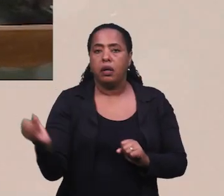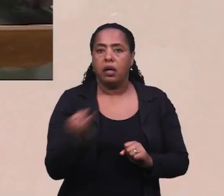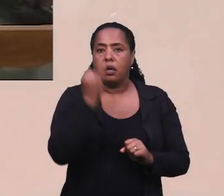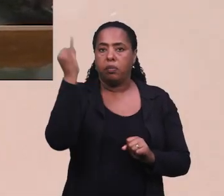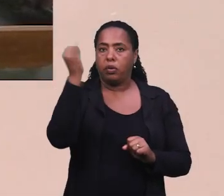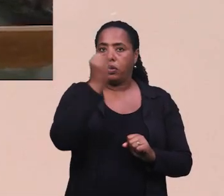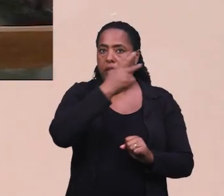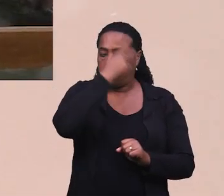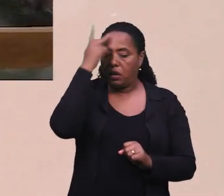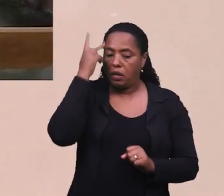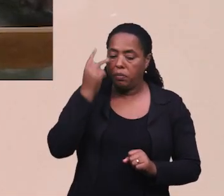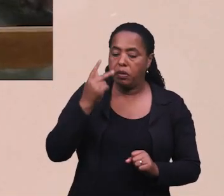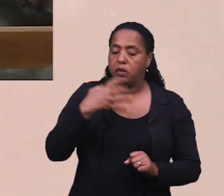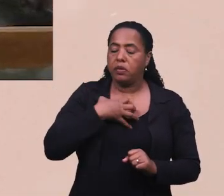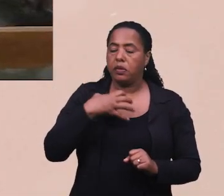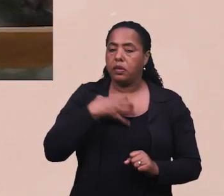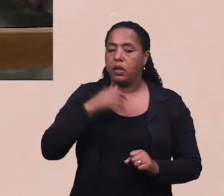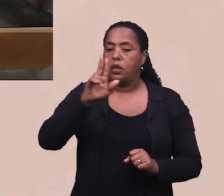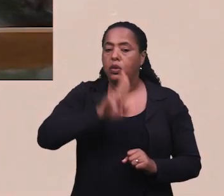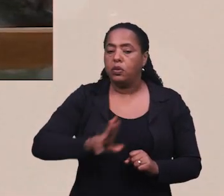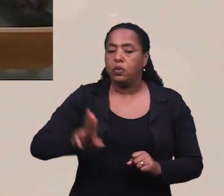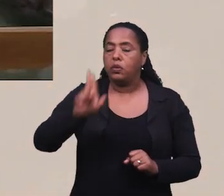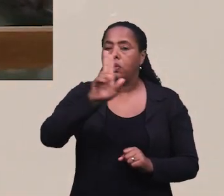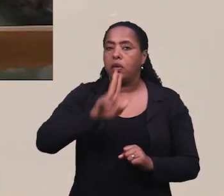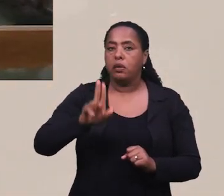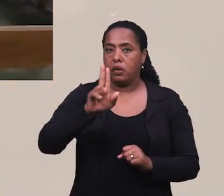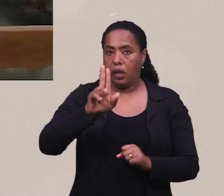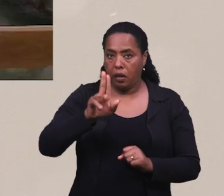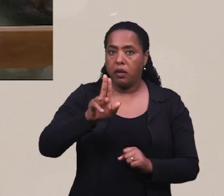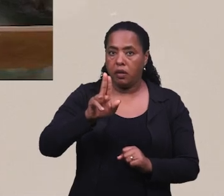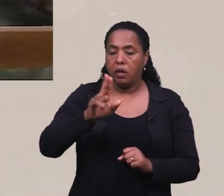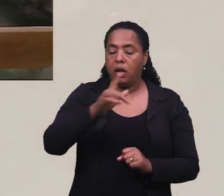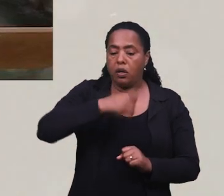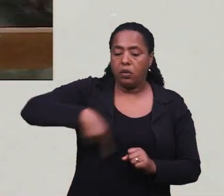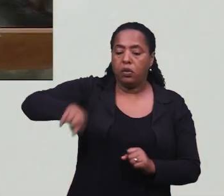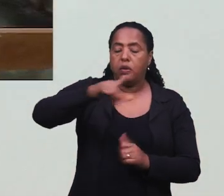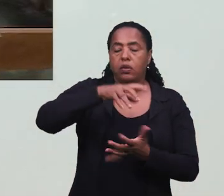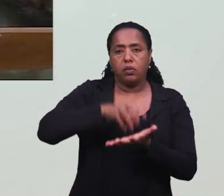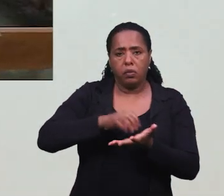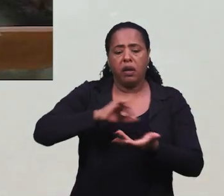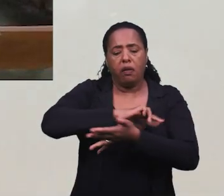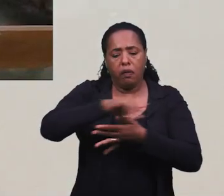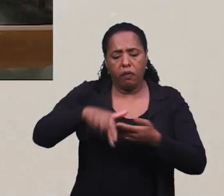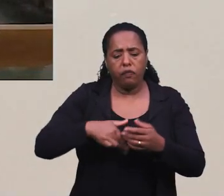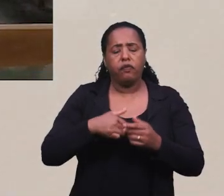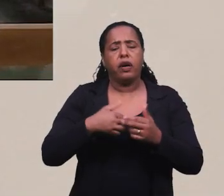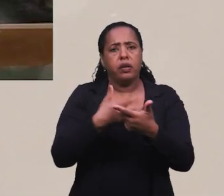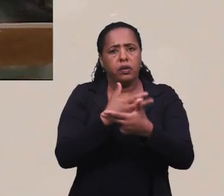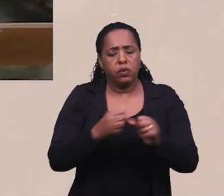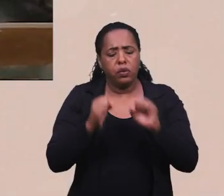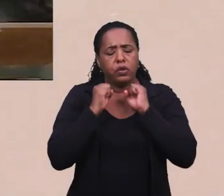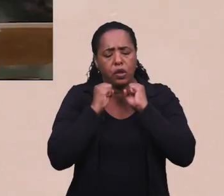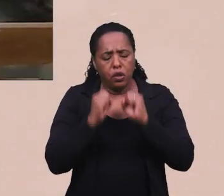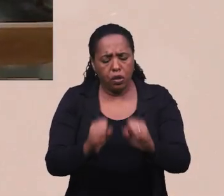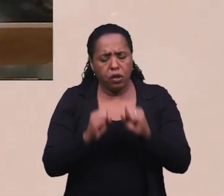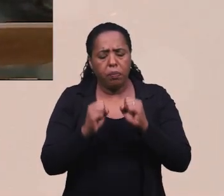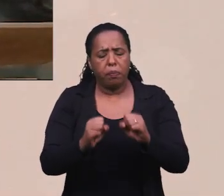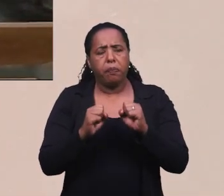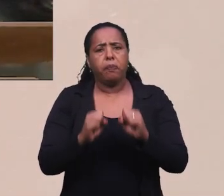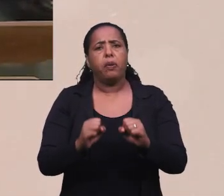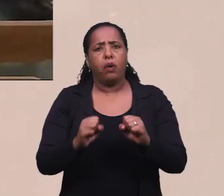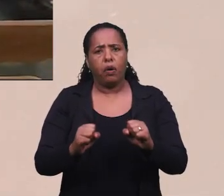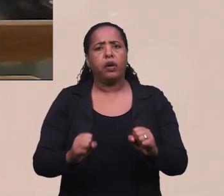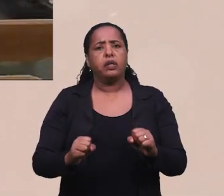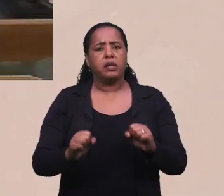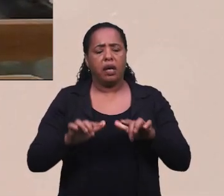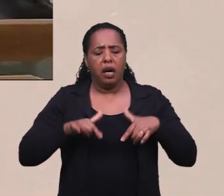frente, auxiliar até o banheiro quando assim for necessário, muitas vezes pode ter escada, posicioná-los eles